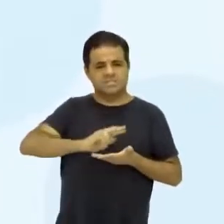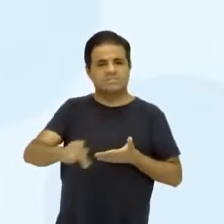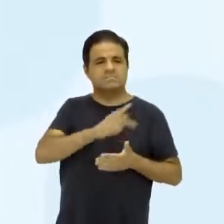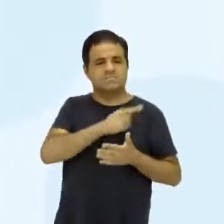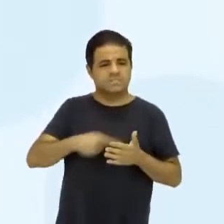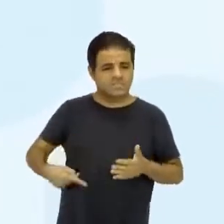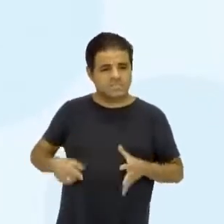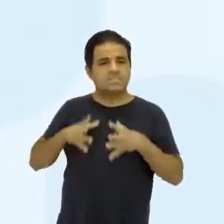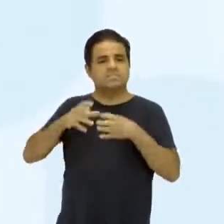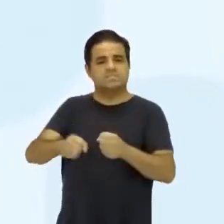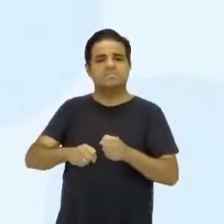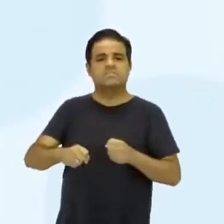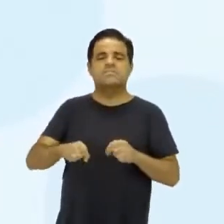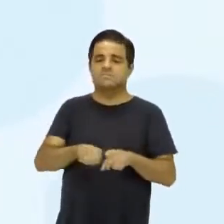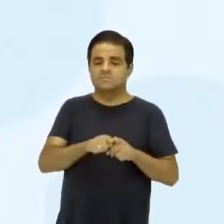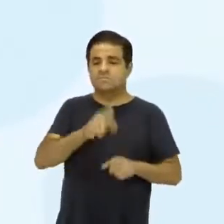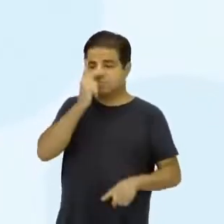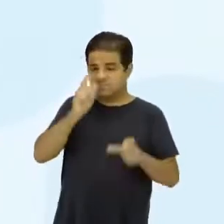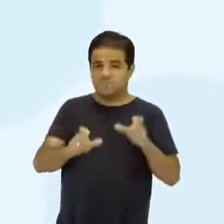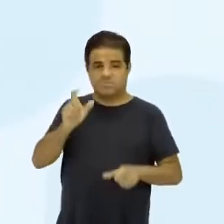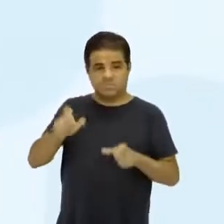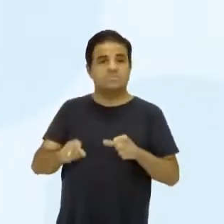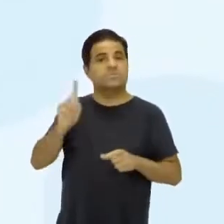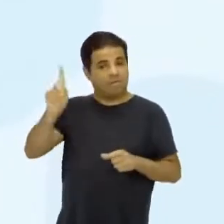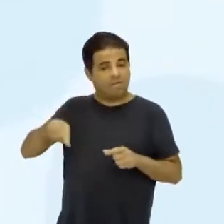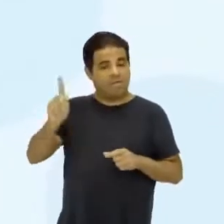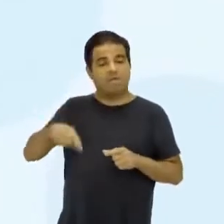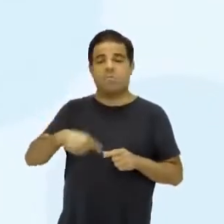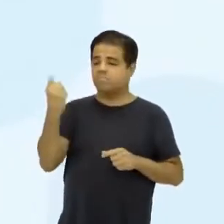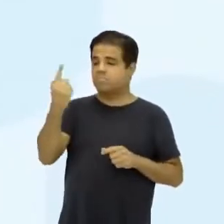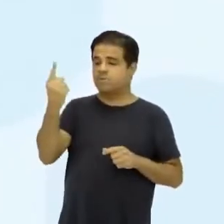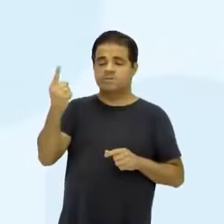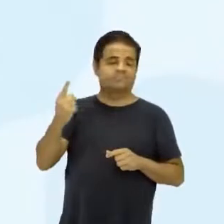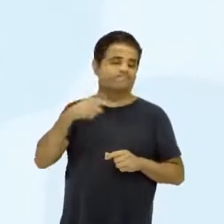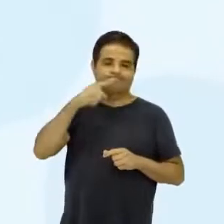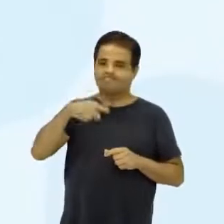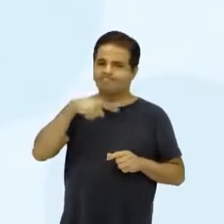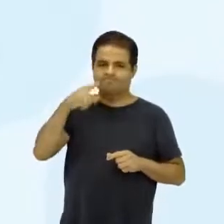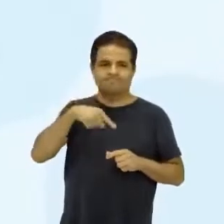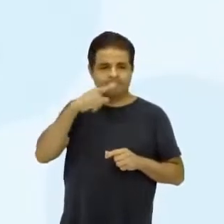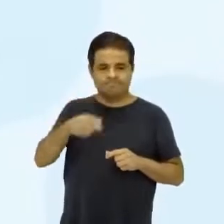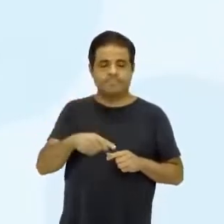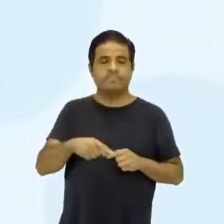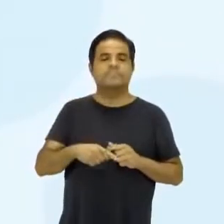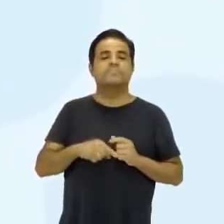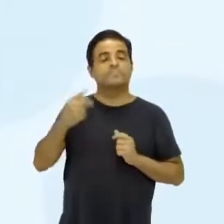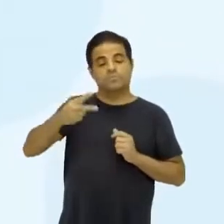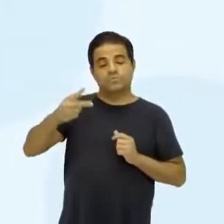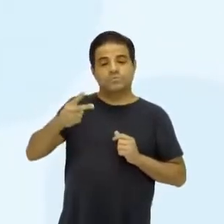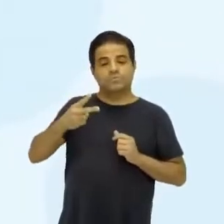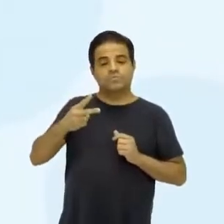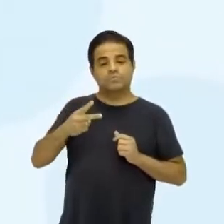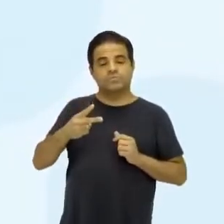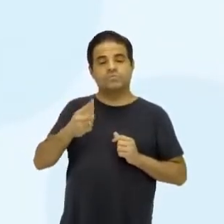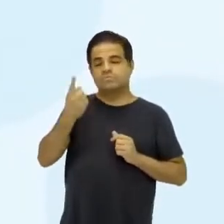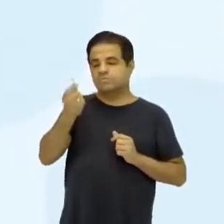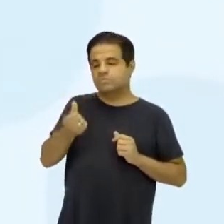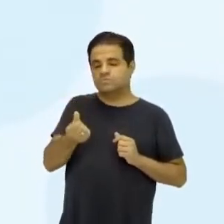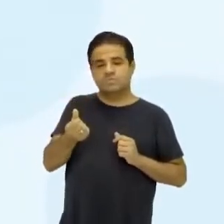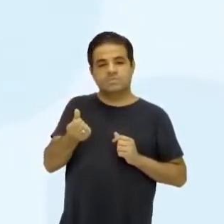de mandatos de parlamentares e cidadãos. Este era para ser o primeiro, mas não foi. O segundo,